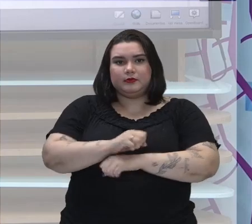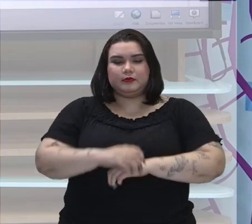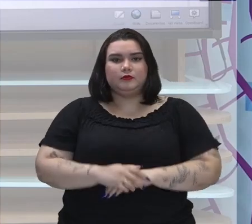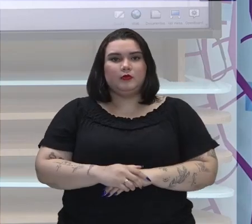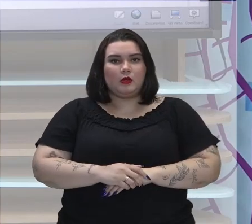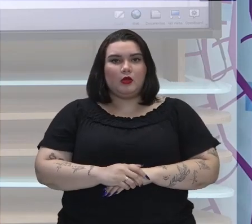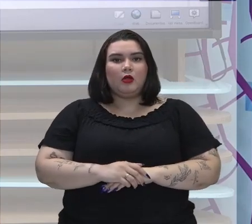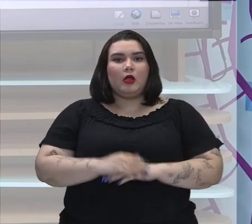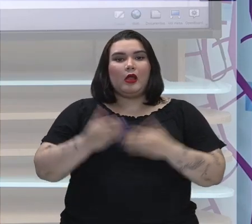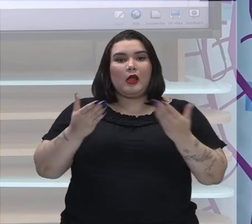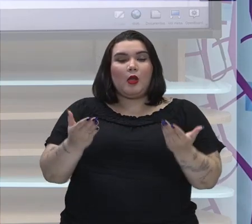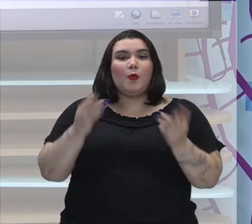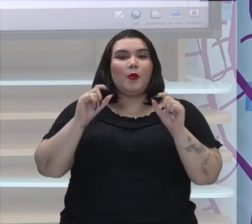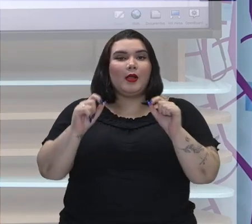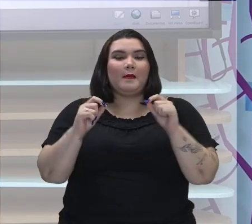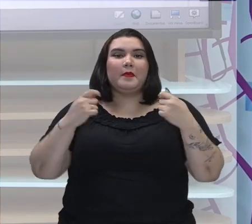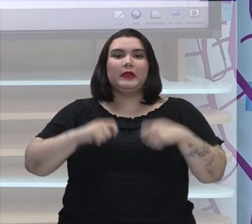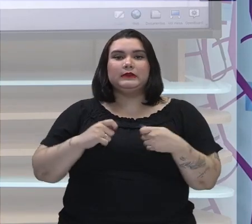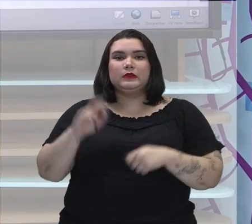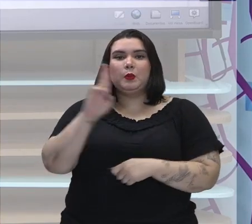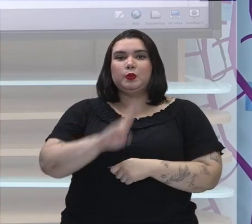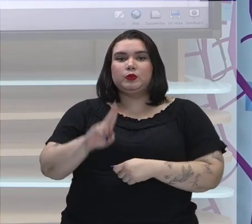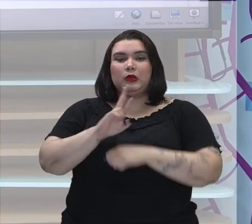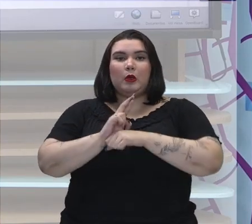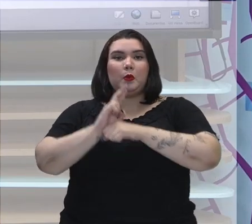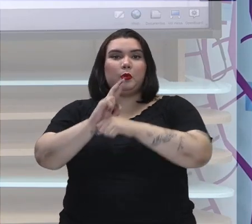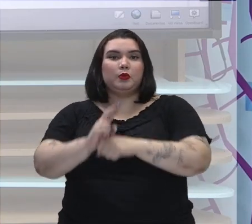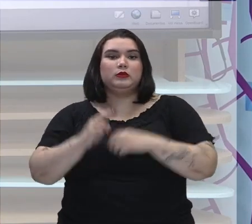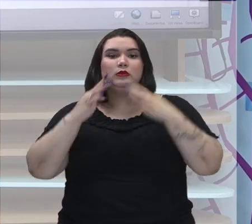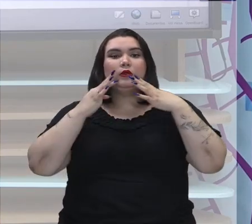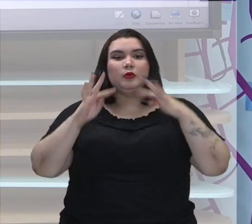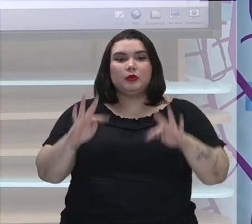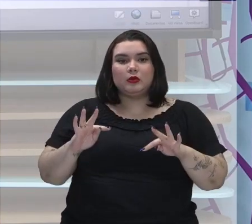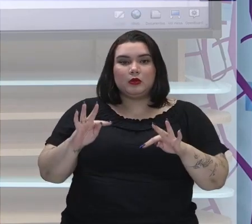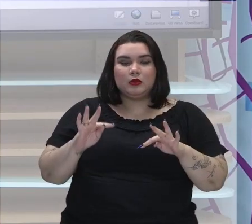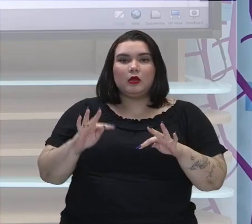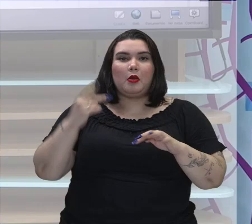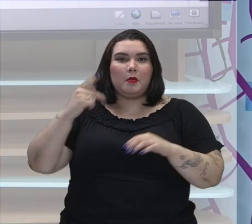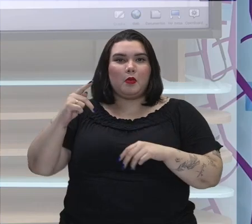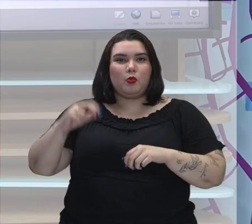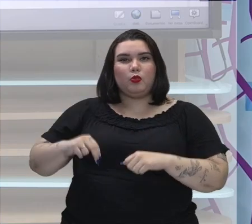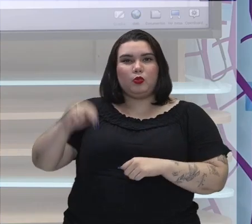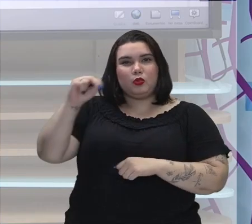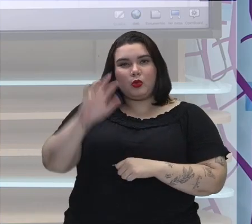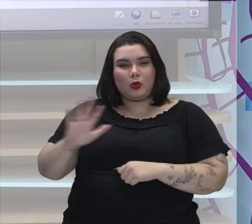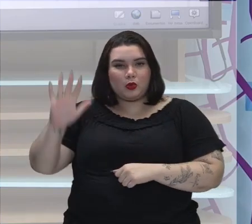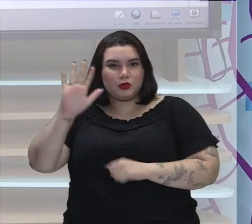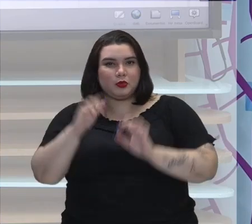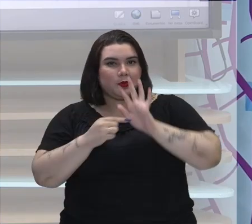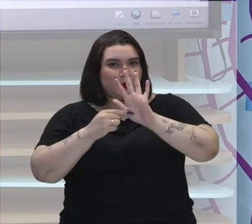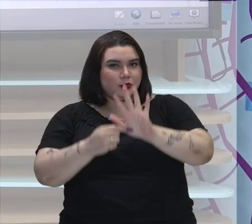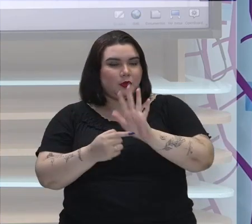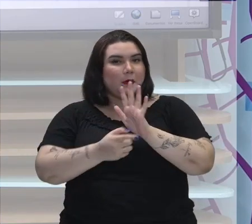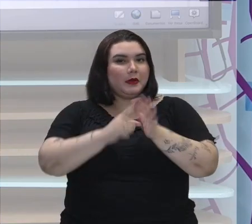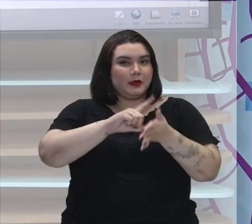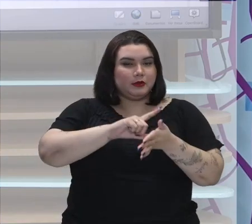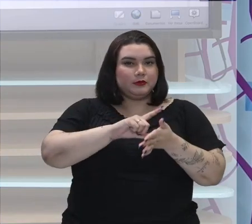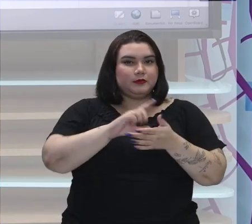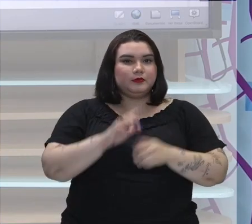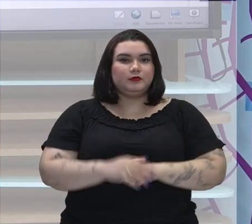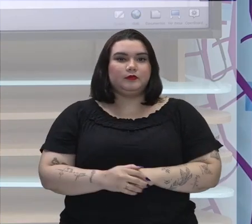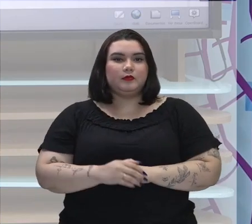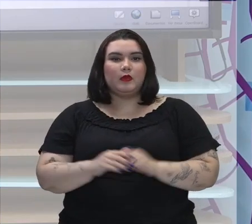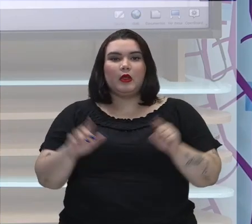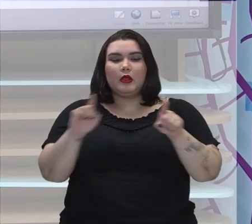justamente na exploração de recursos naturais, como as drogas do sertão, na exploração das